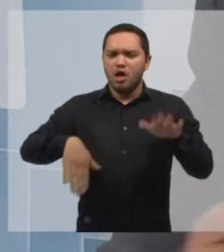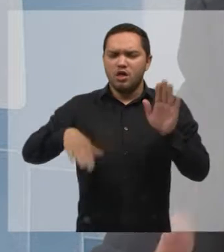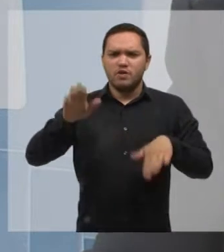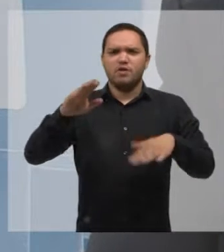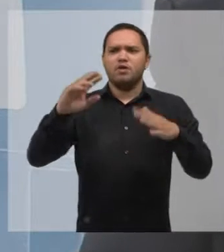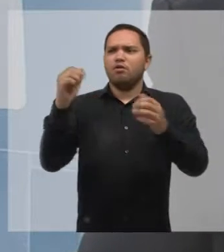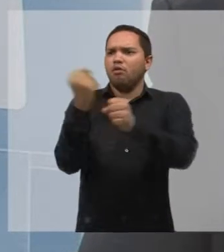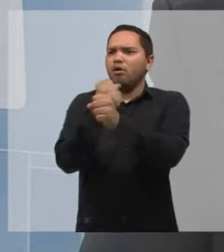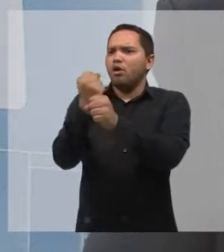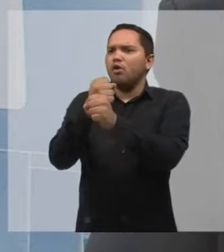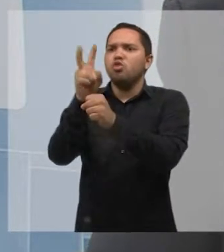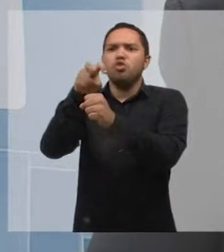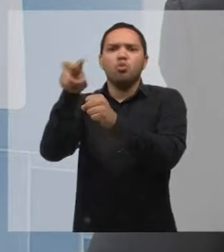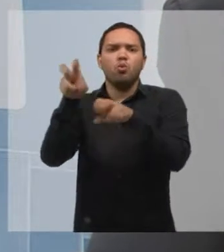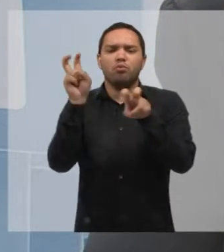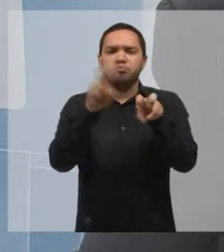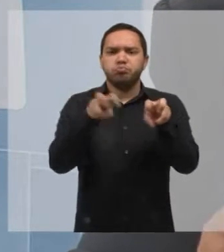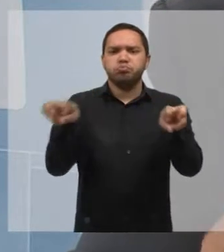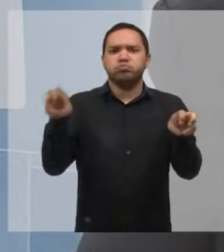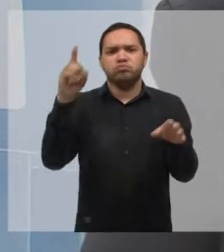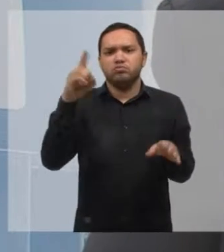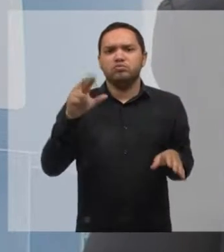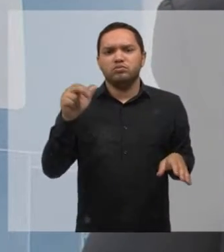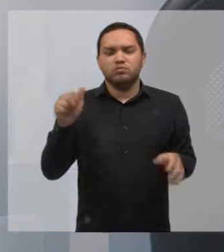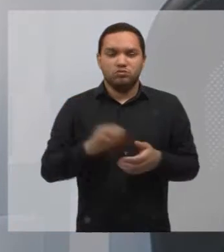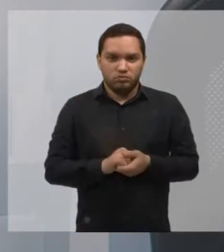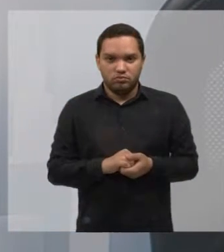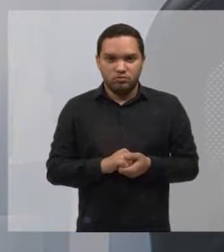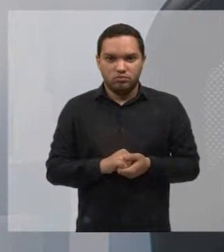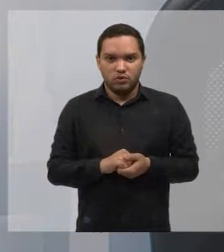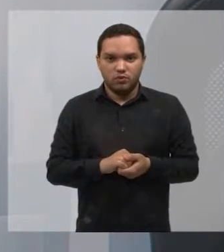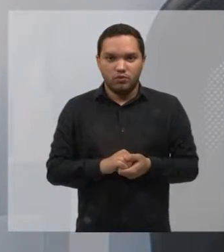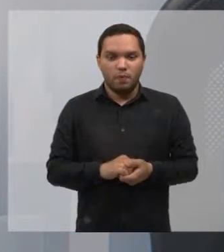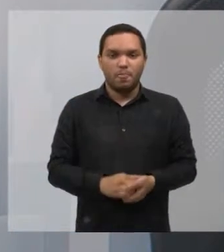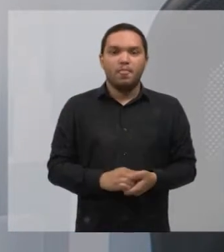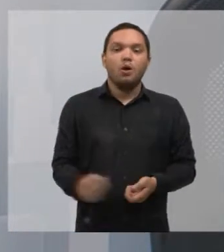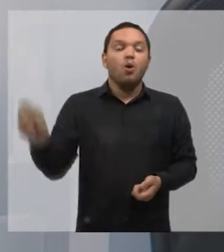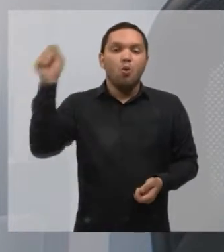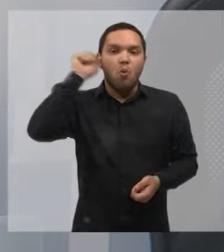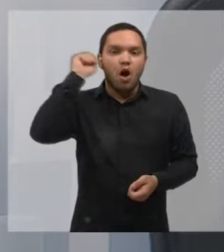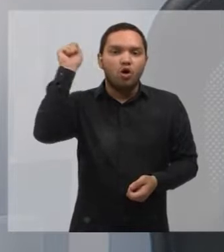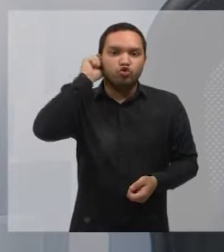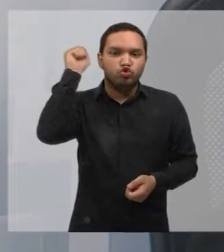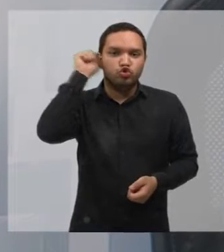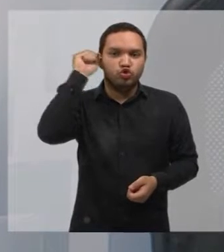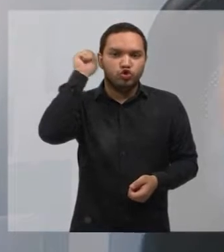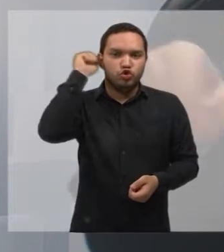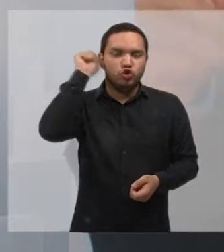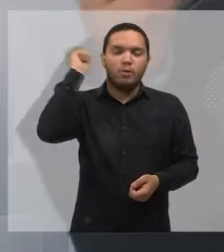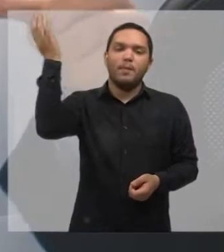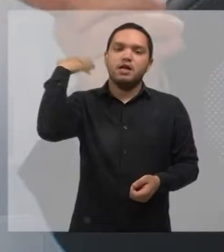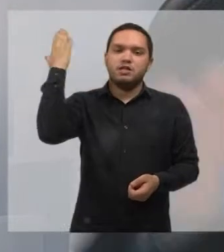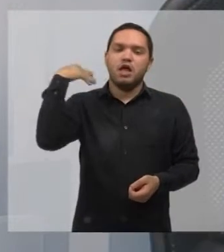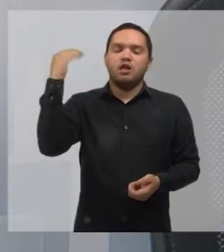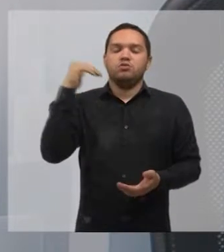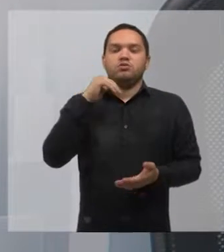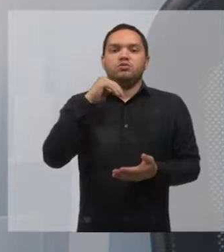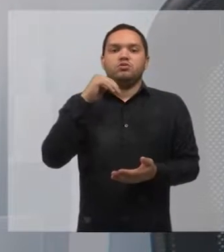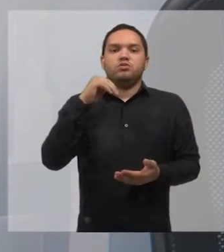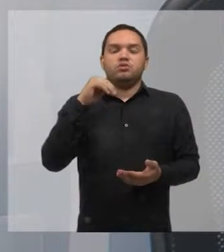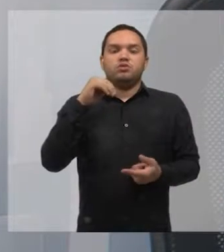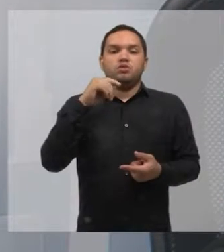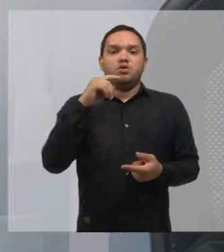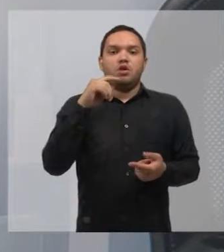anos e nunca fez parte da mesa, né? Porque, só um detalhe, o próprio Aldir Mota, que assumiu esse cargo na legislatura passada, só assumiu